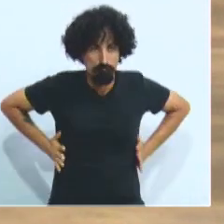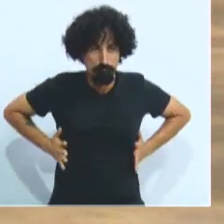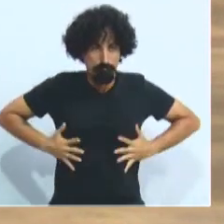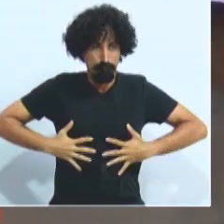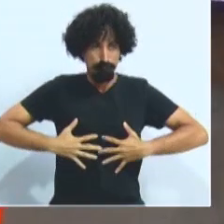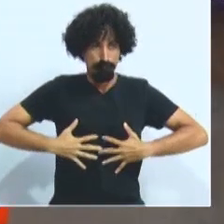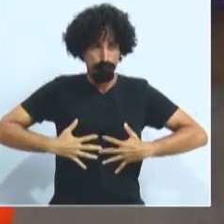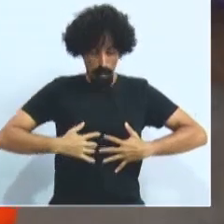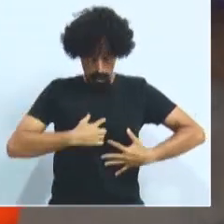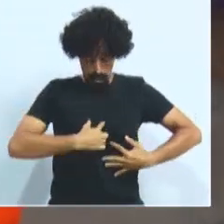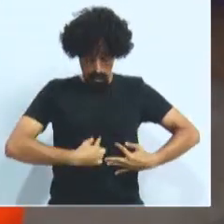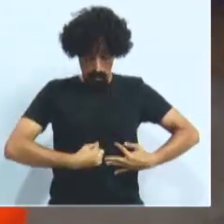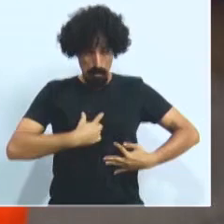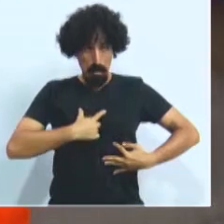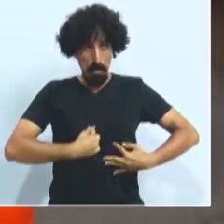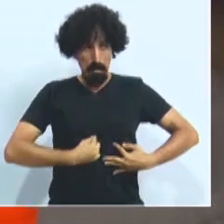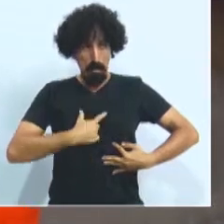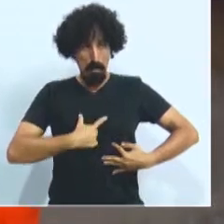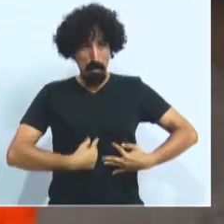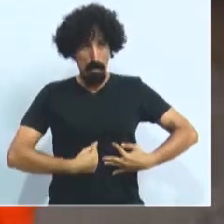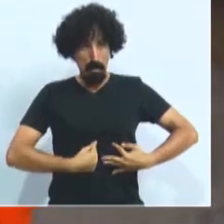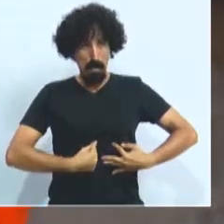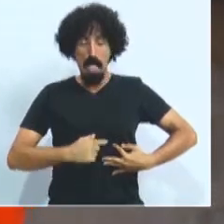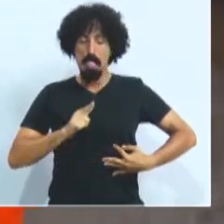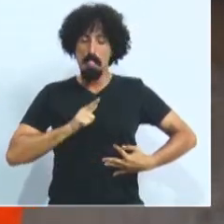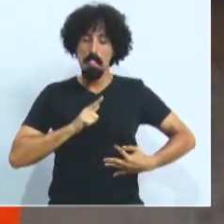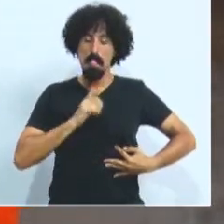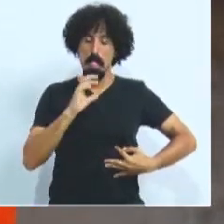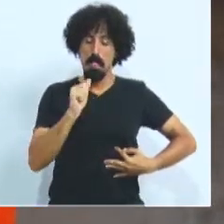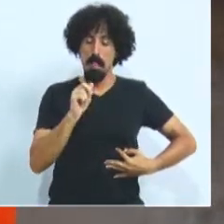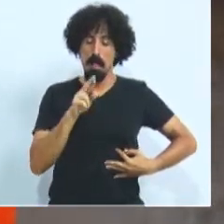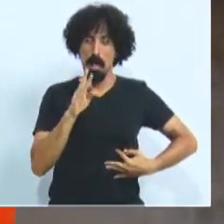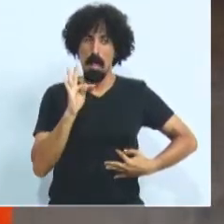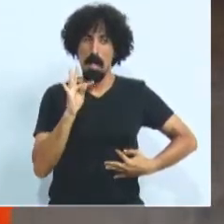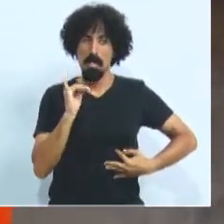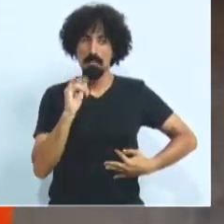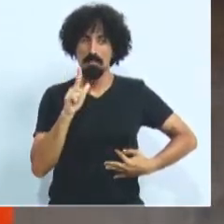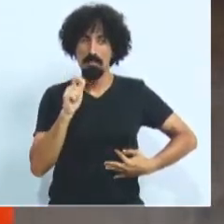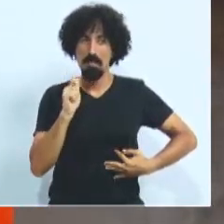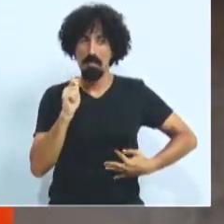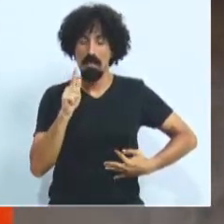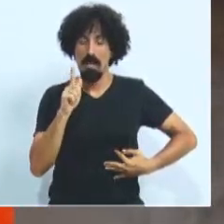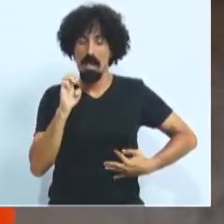formação cartilaginosa chamada apêndice xifoide. A gente vai pressionar